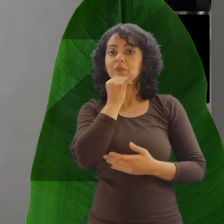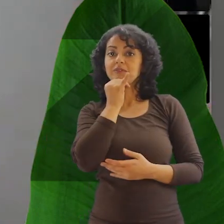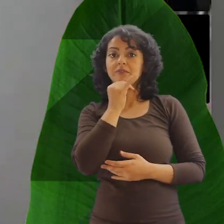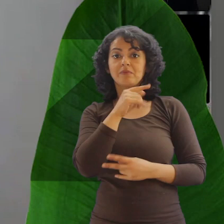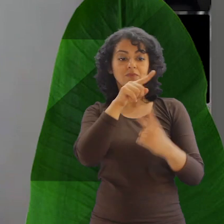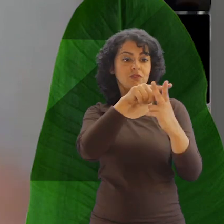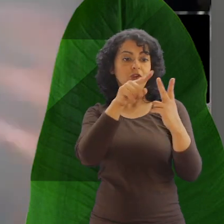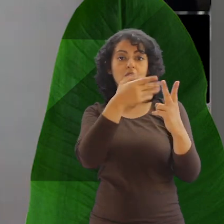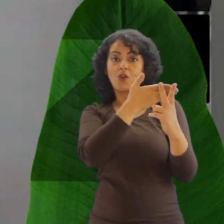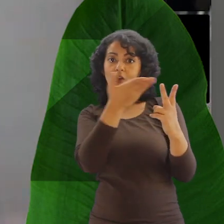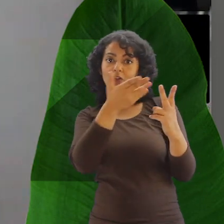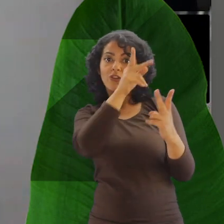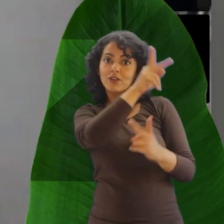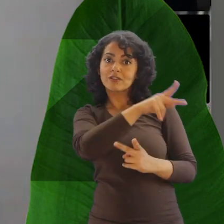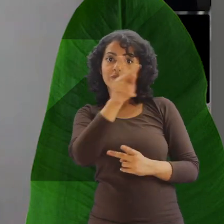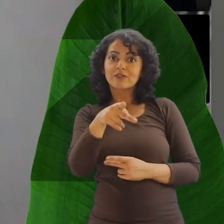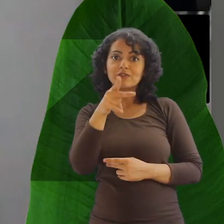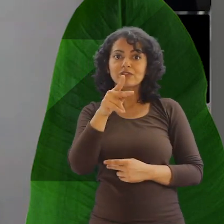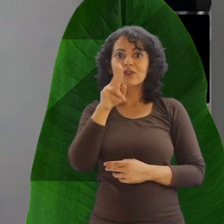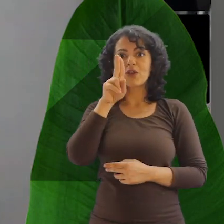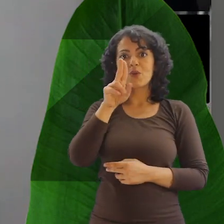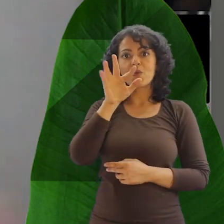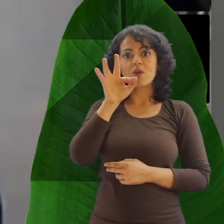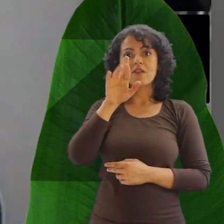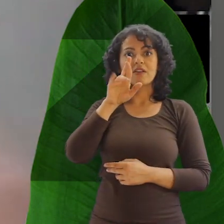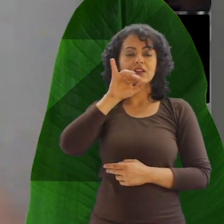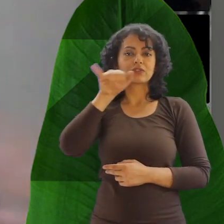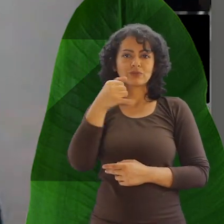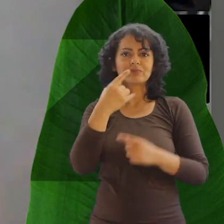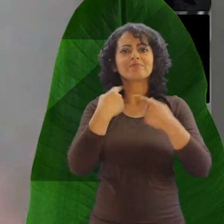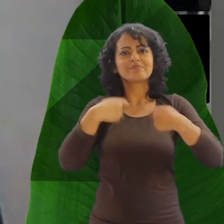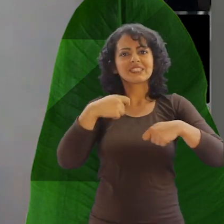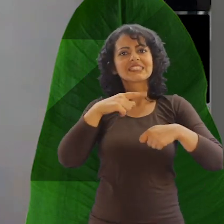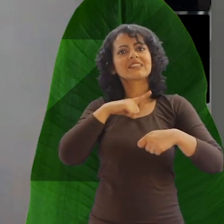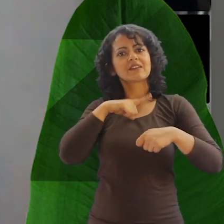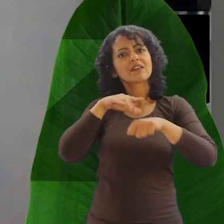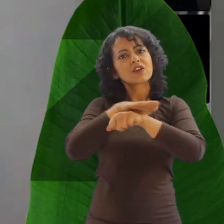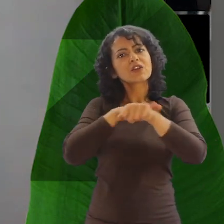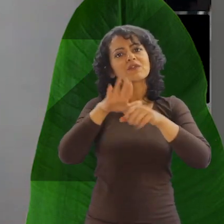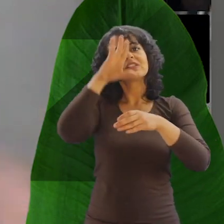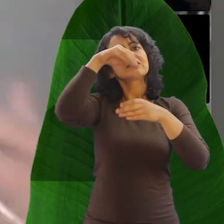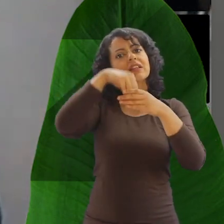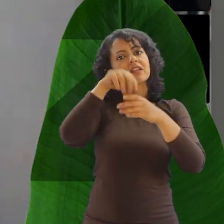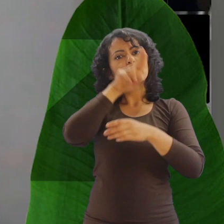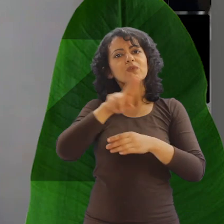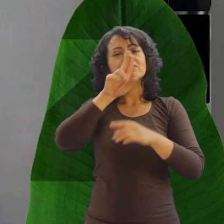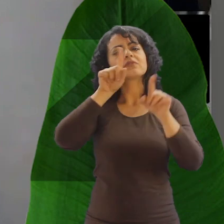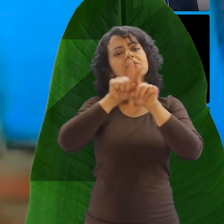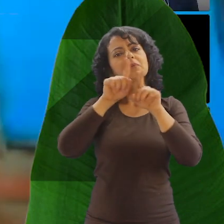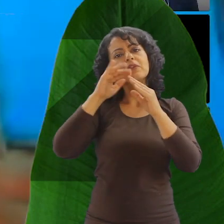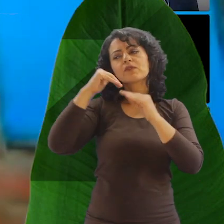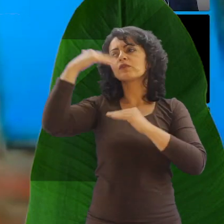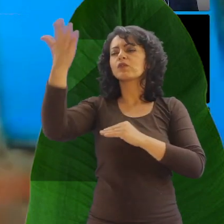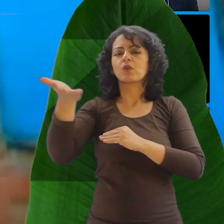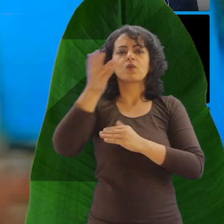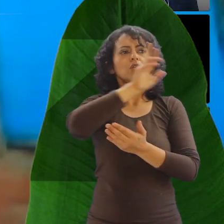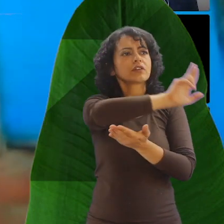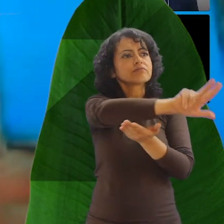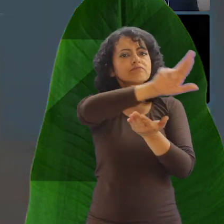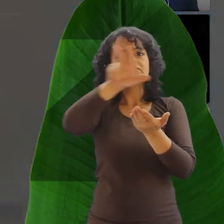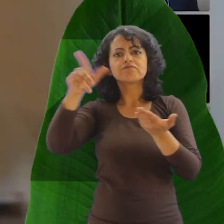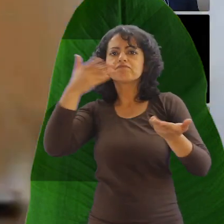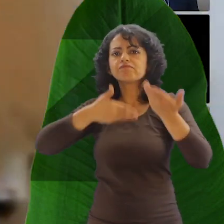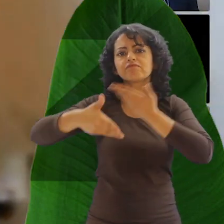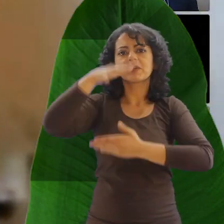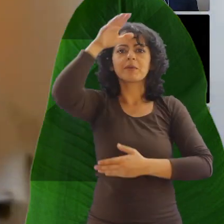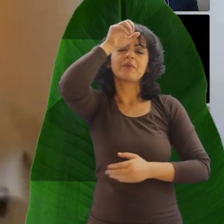dentro das universidades, para fora das universidades, né? Entre as diversas unidades, e aprender junto. Olha, eu